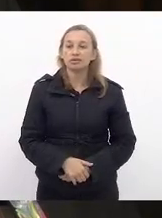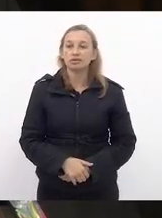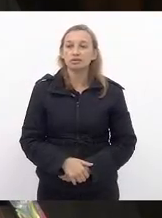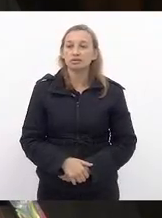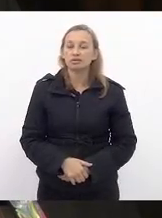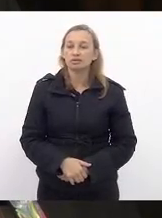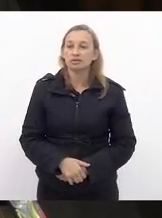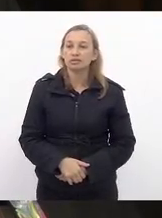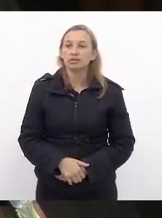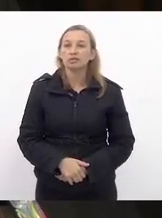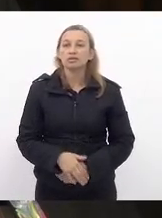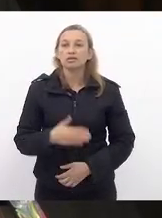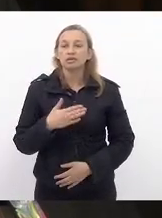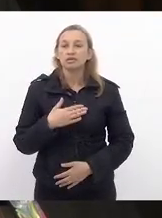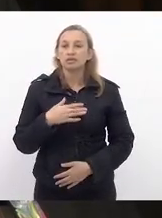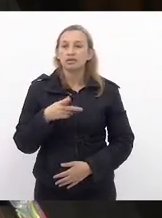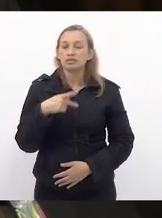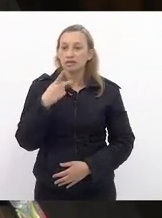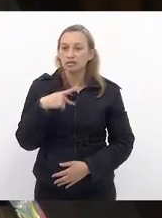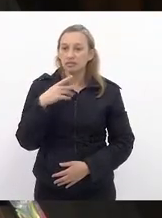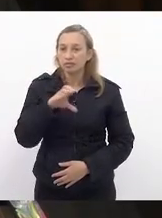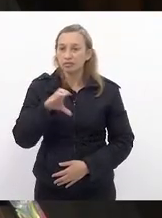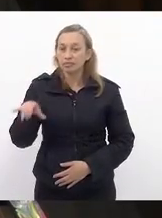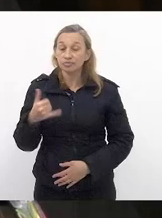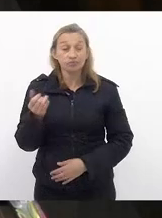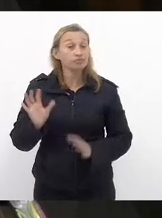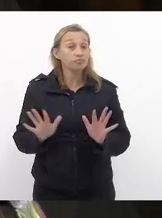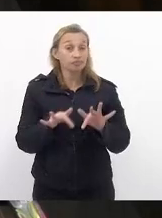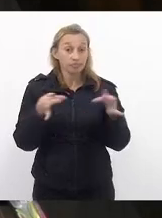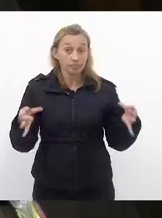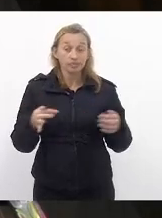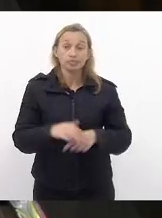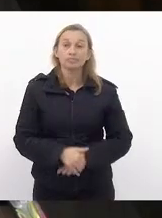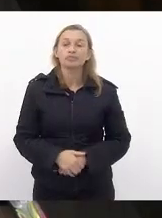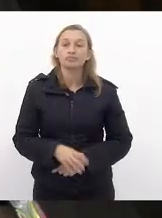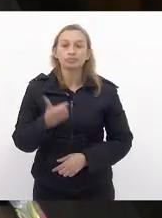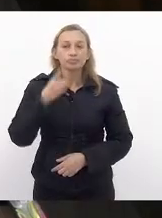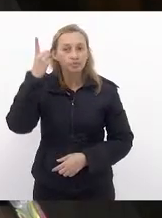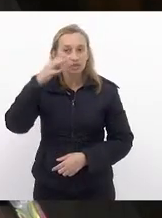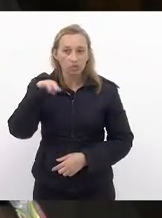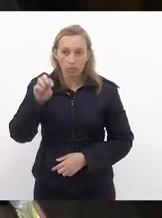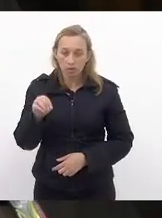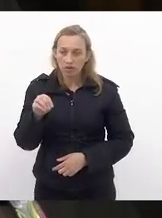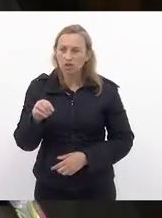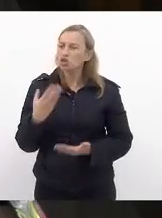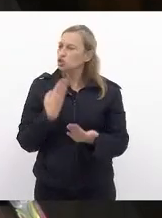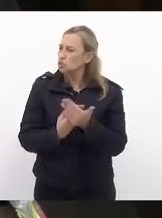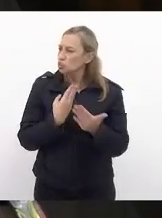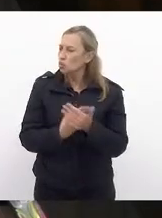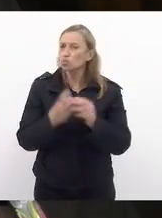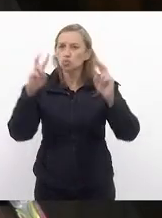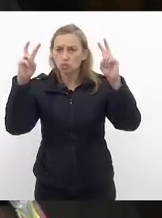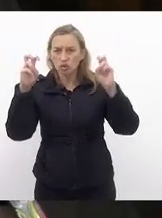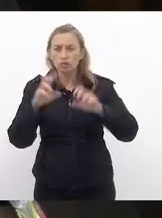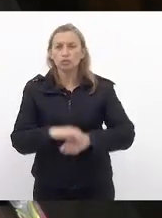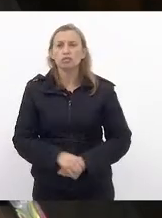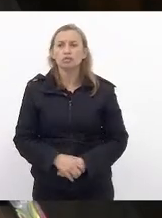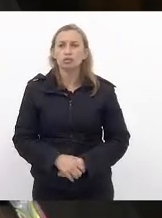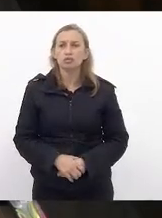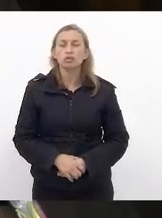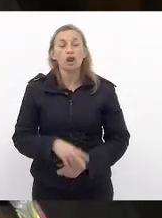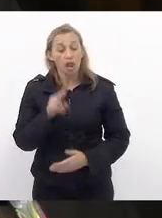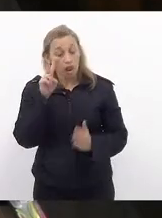e o meu parecer na ccj foi um parecer simples Deputado Alberto é o estudioso da matéria